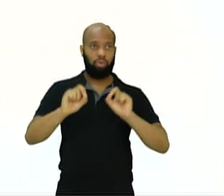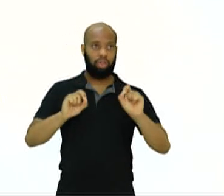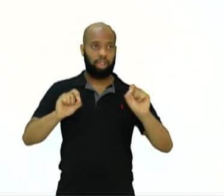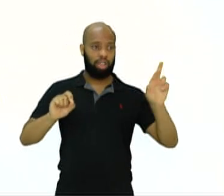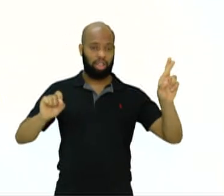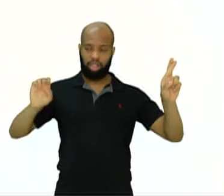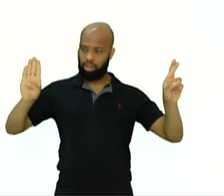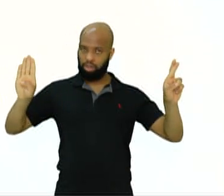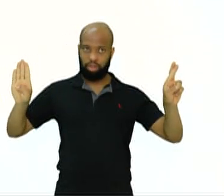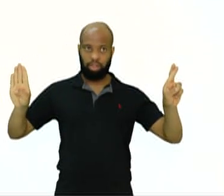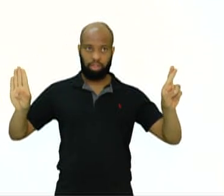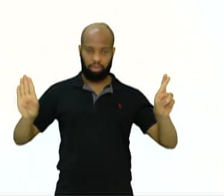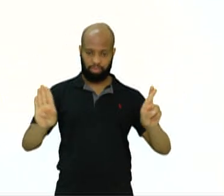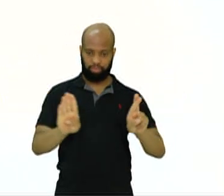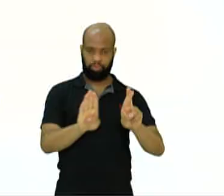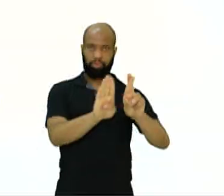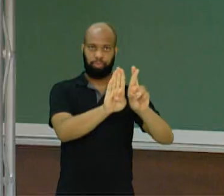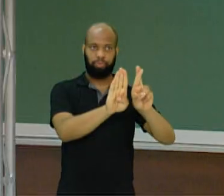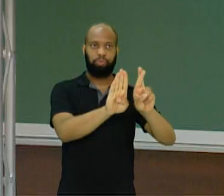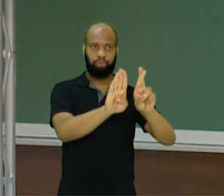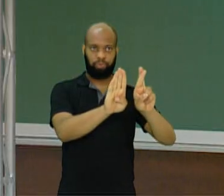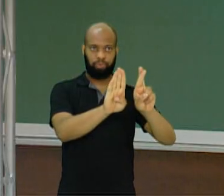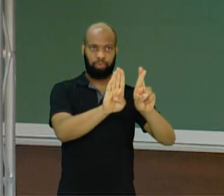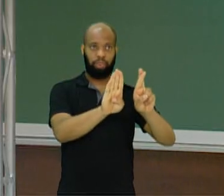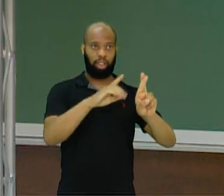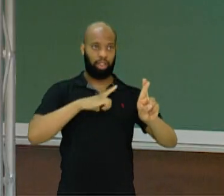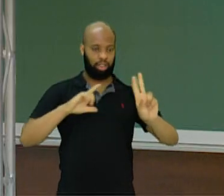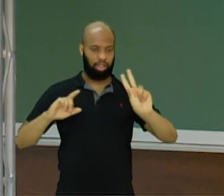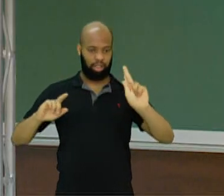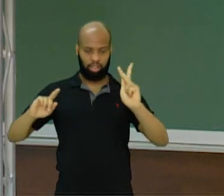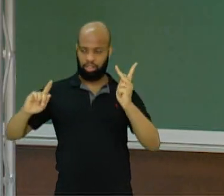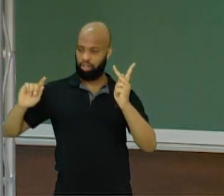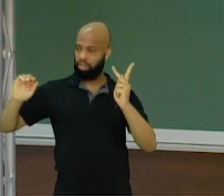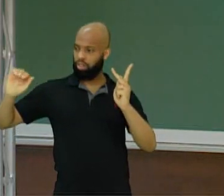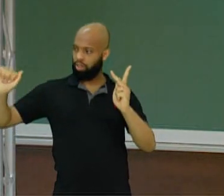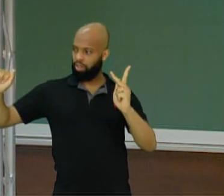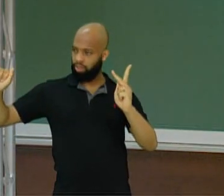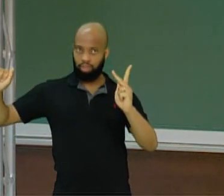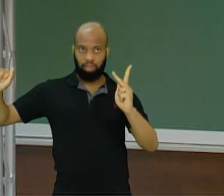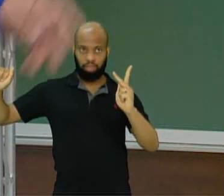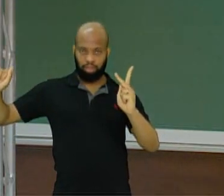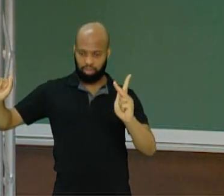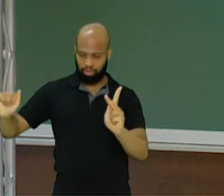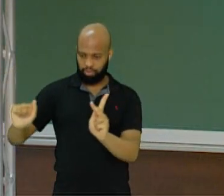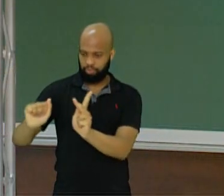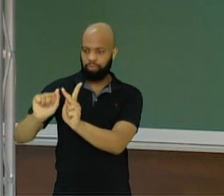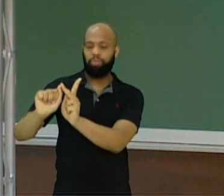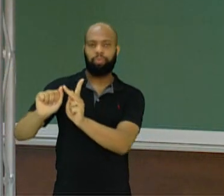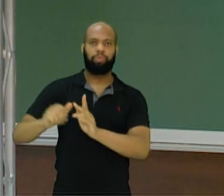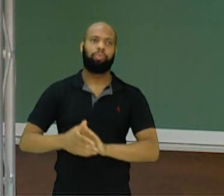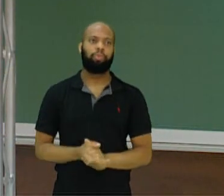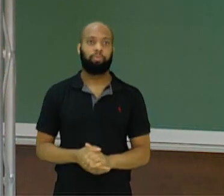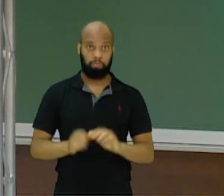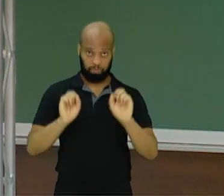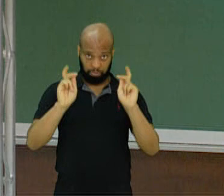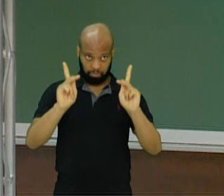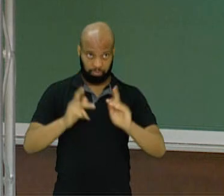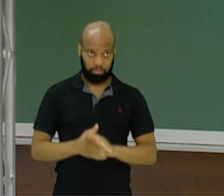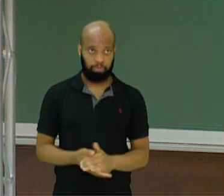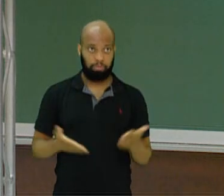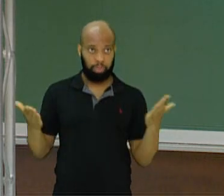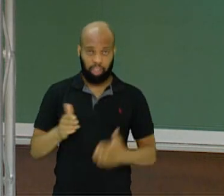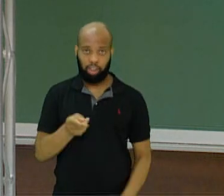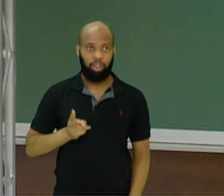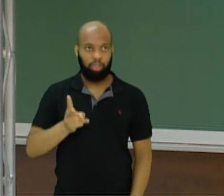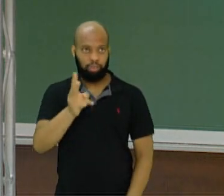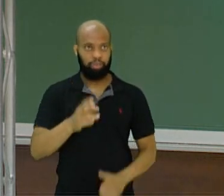R, ele se separa do A, fica com o R, o hidrogênio se liga ao A. Correto?